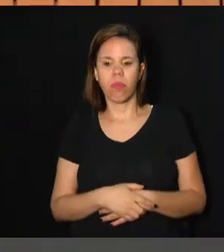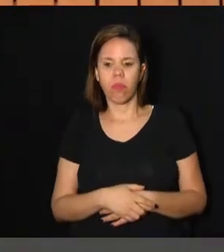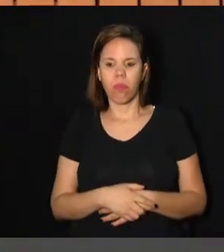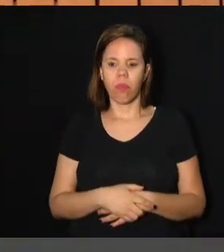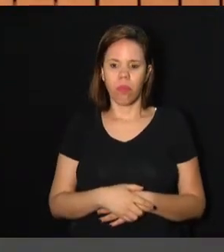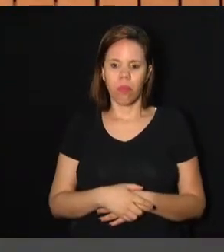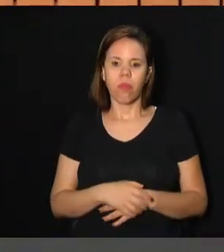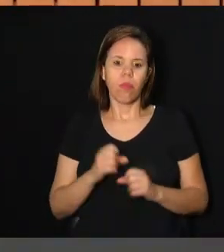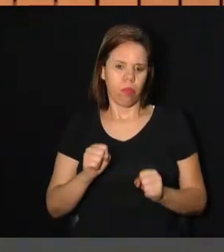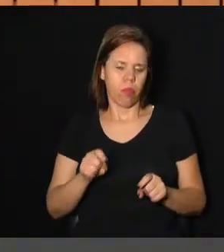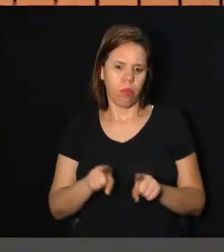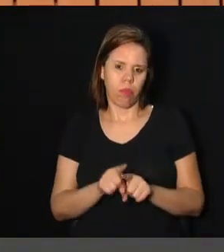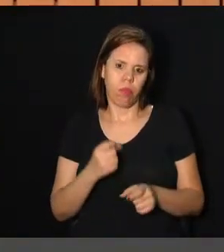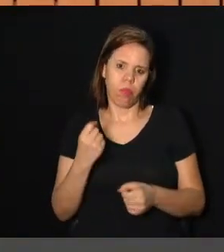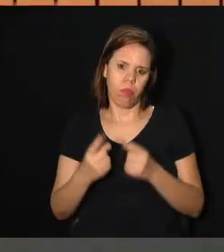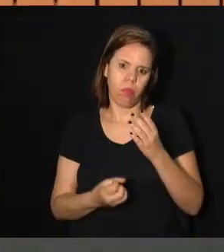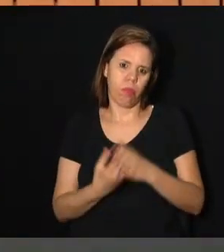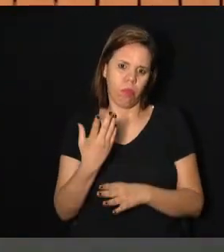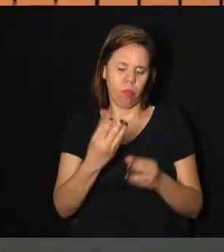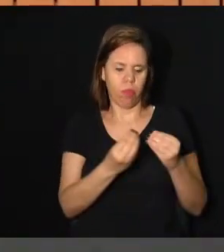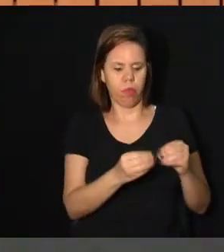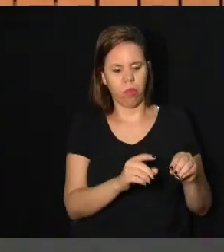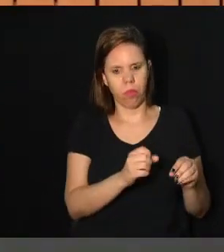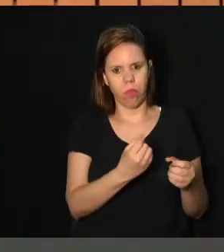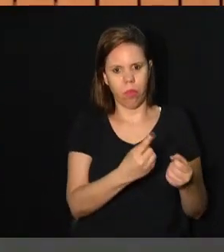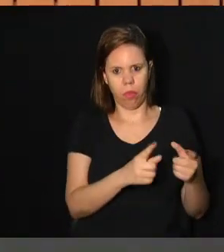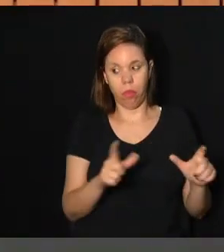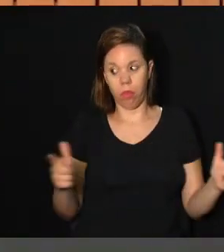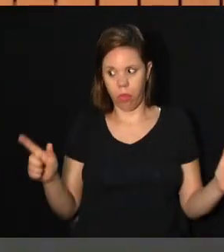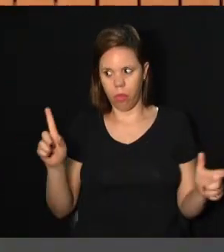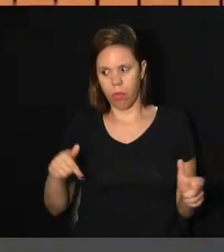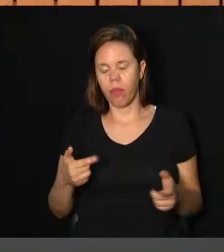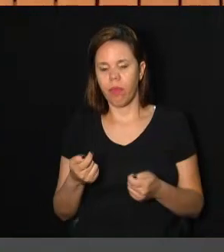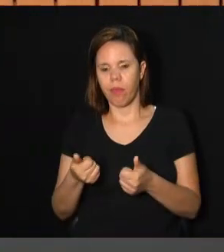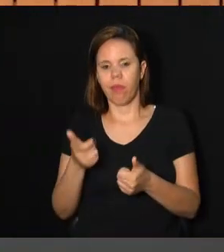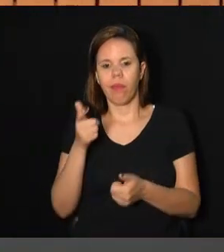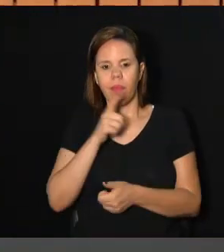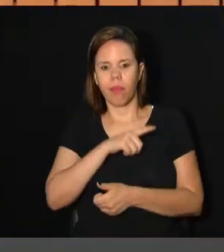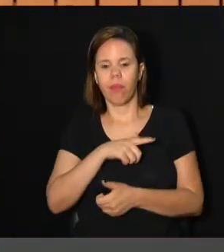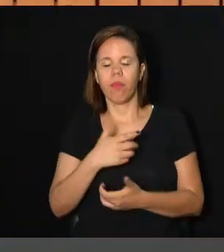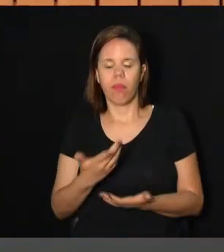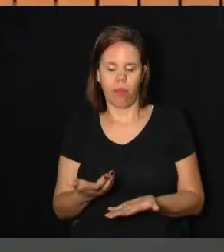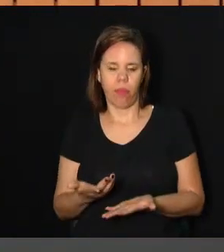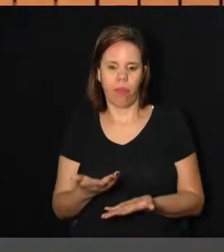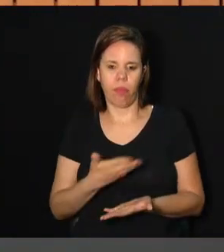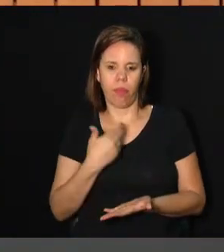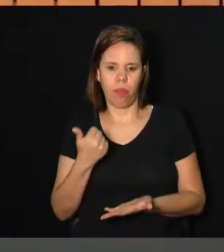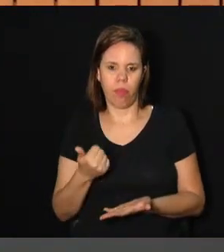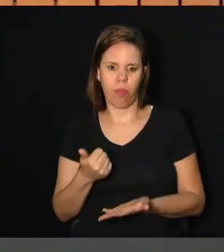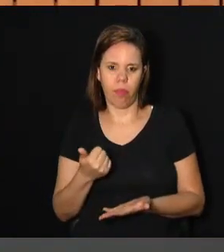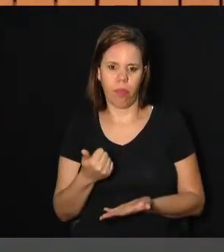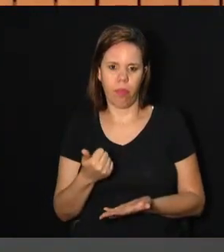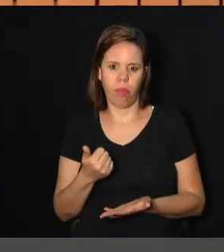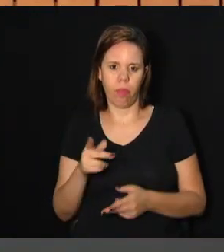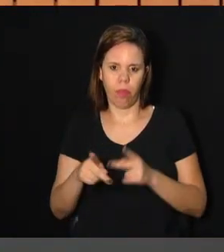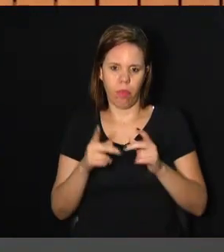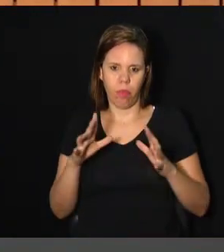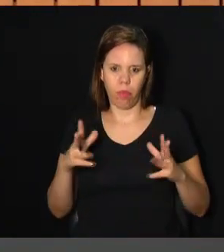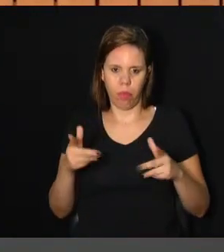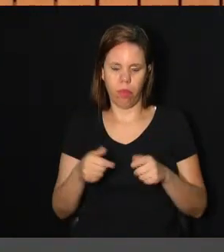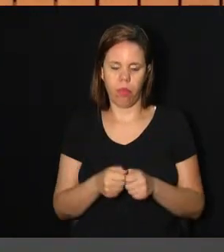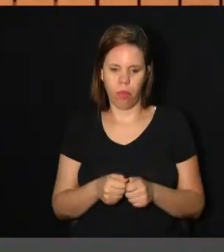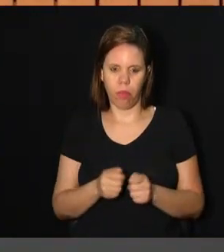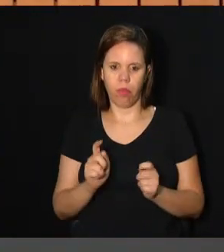Ele pode até prejudicar alguns, mas a maioria serão beneficiados. A maioria serão beneficiados. A população será